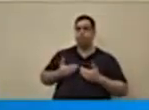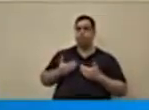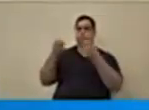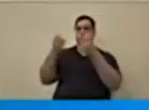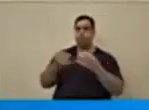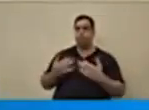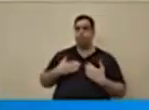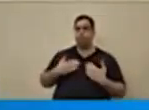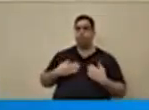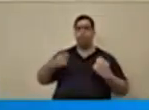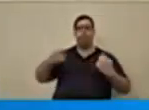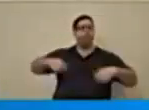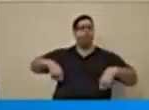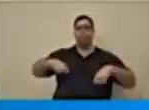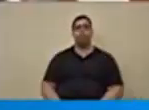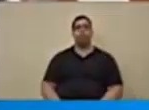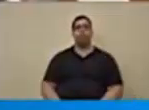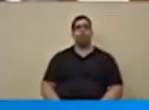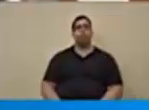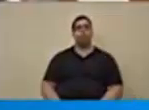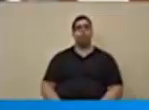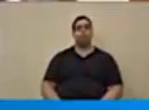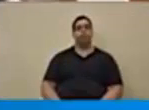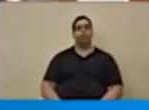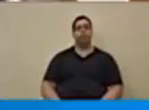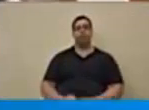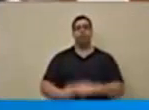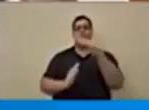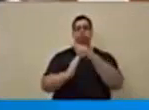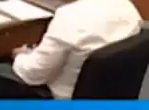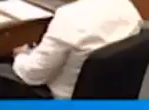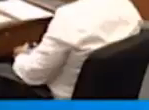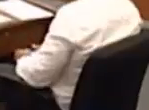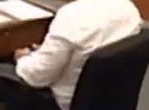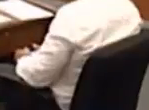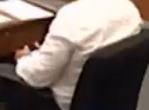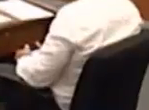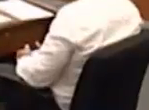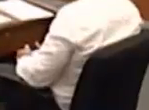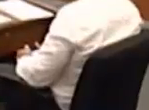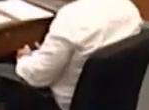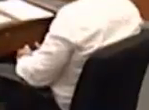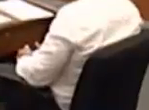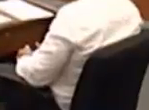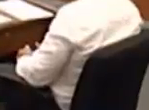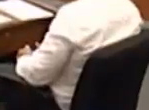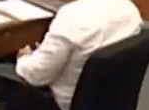fazer tal manifestação. Isso não leva a nada. Está suspensa a sessão. Não interessa.